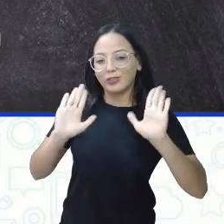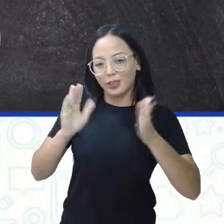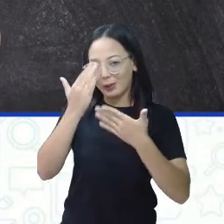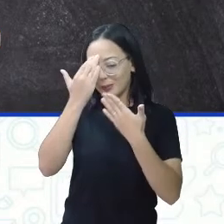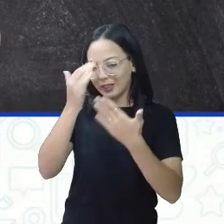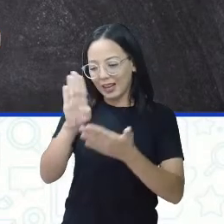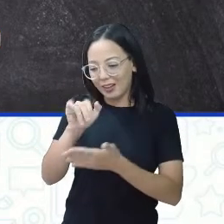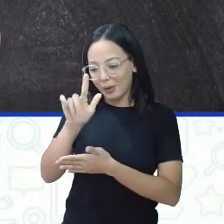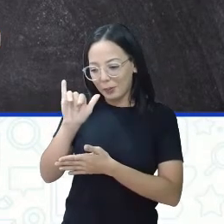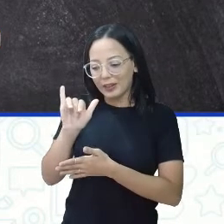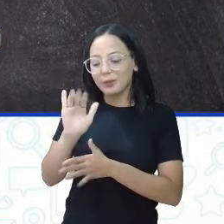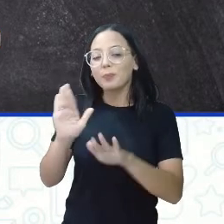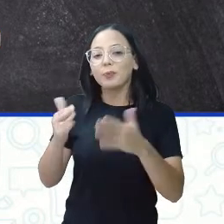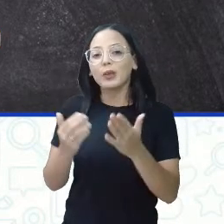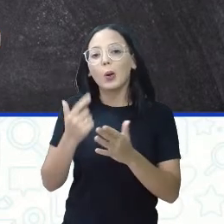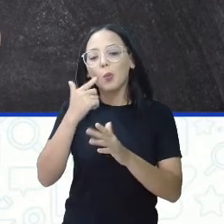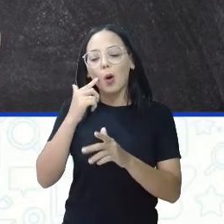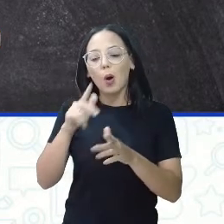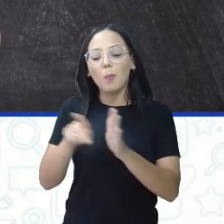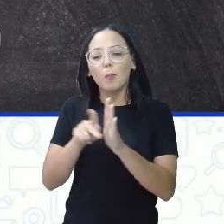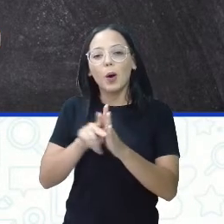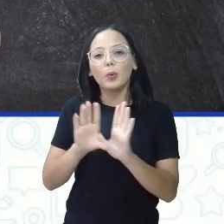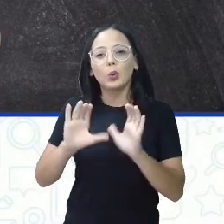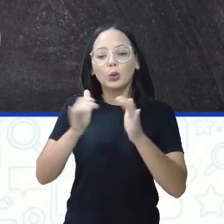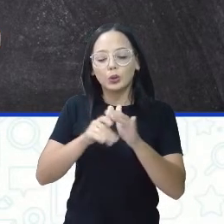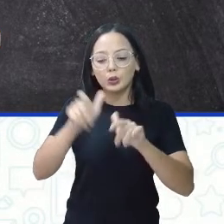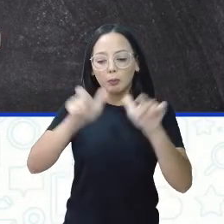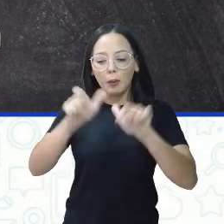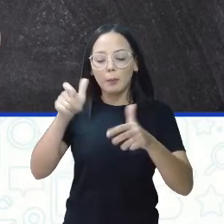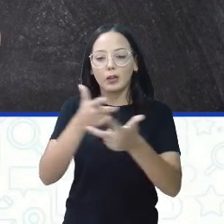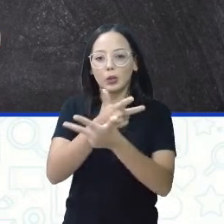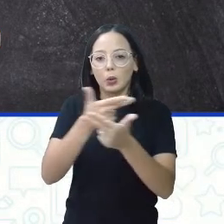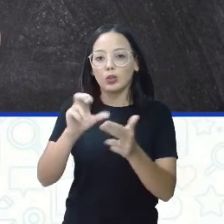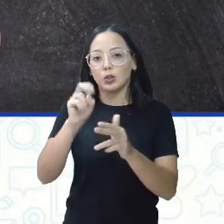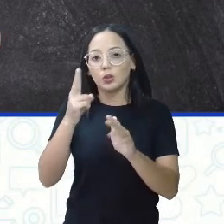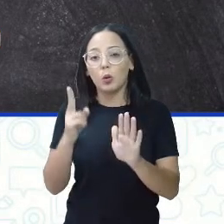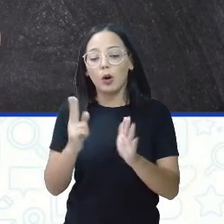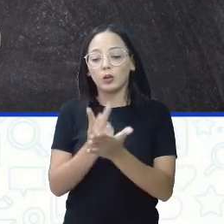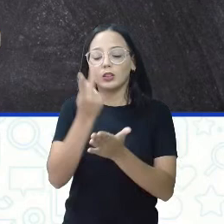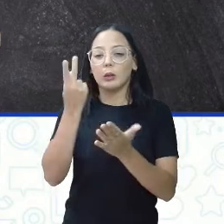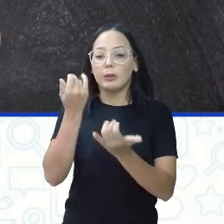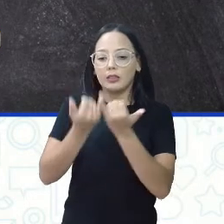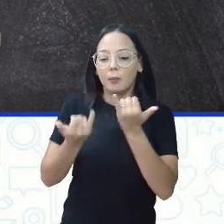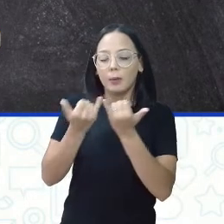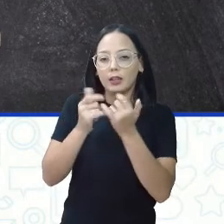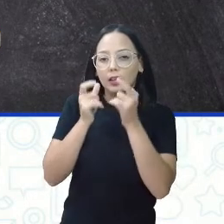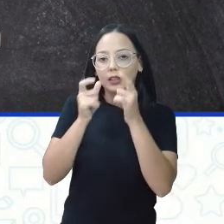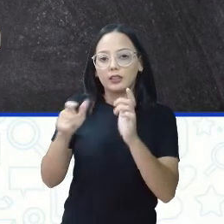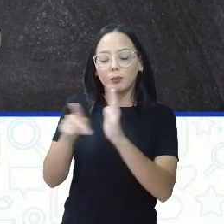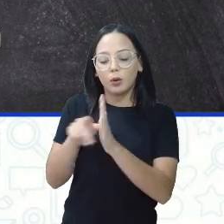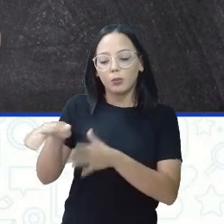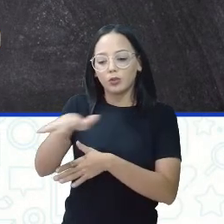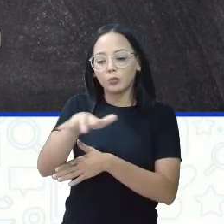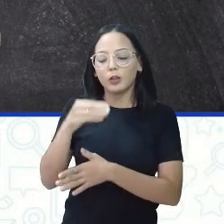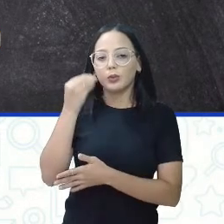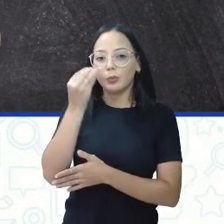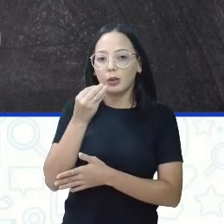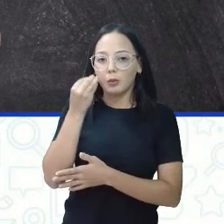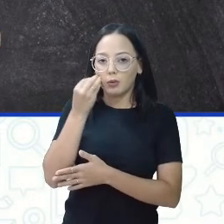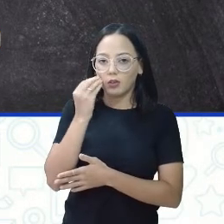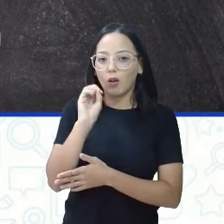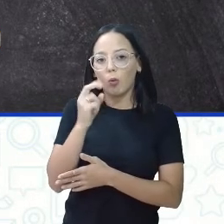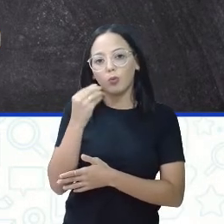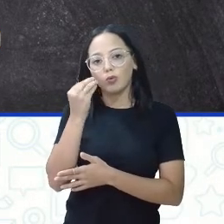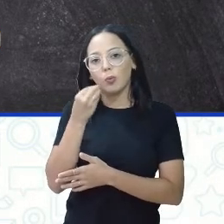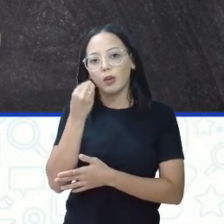Valeu, Billy. A população é o conjunto de itens ou eventos semelhantes que interessa para alguma questão experimental ou experimento,